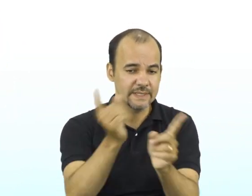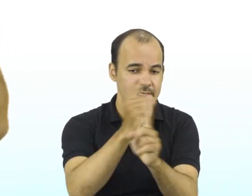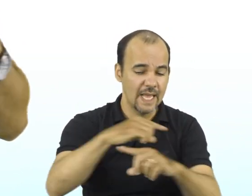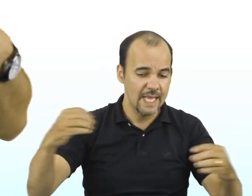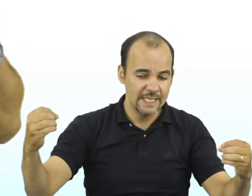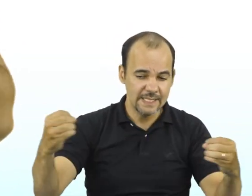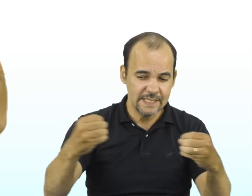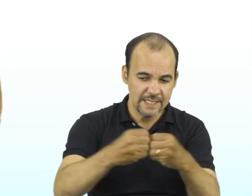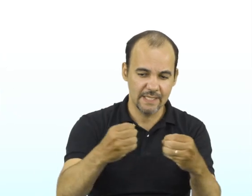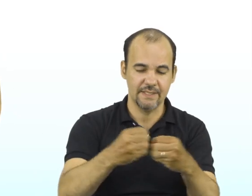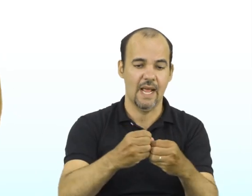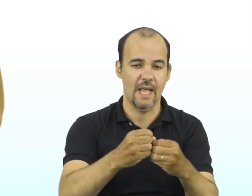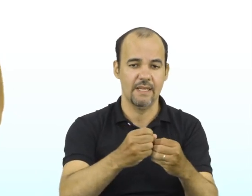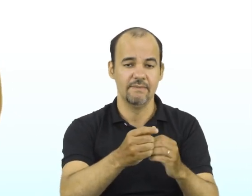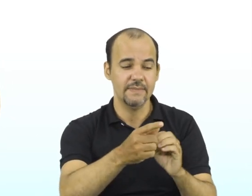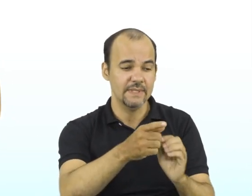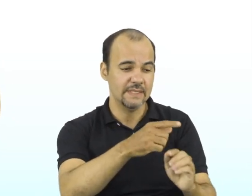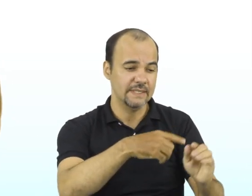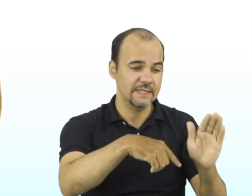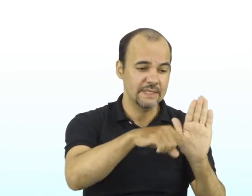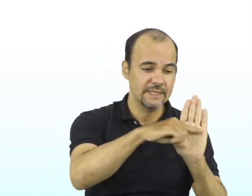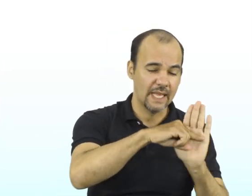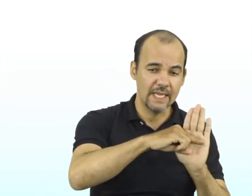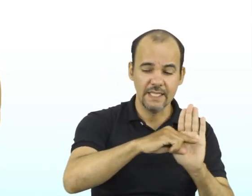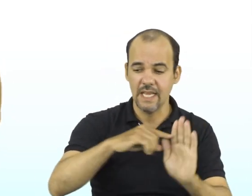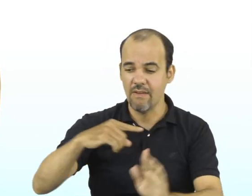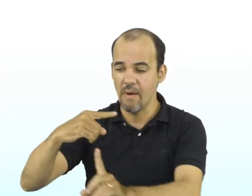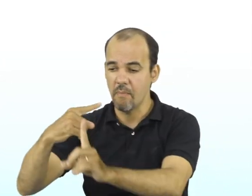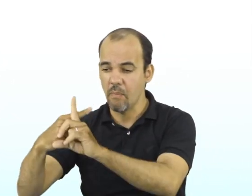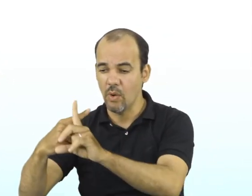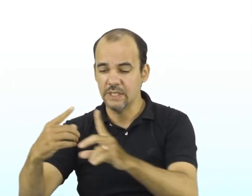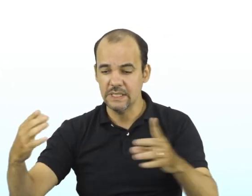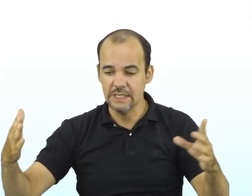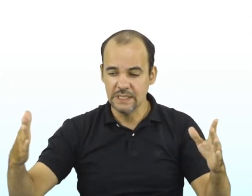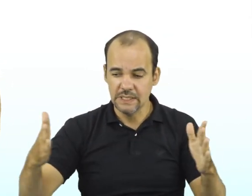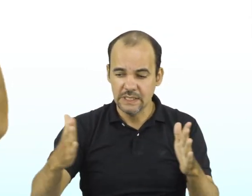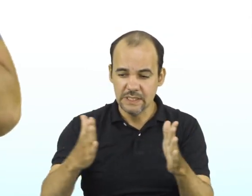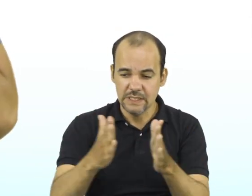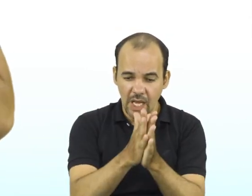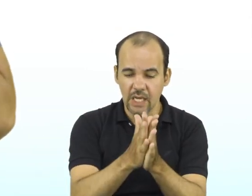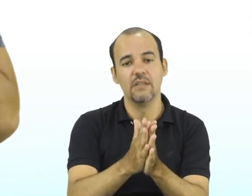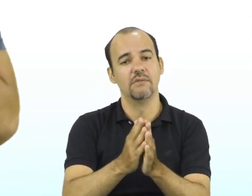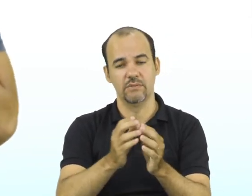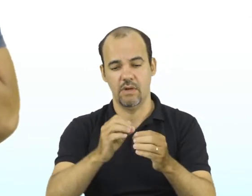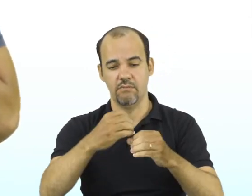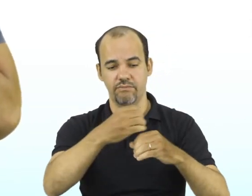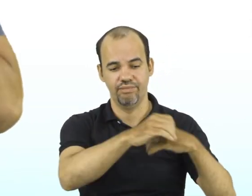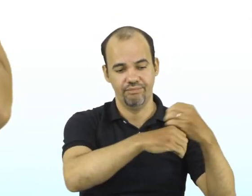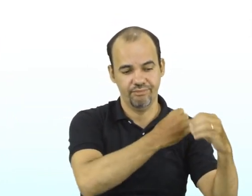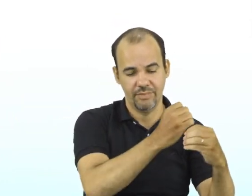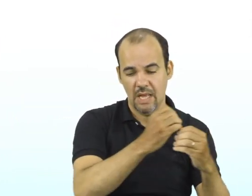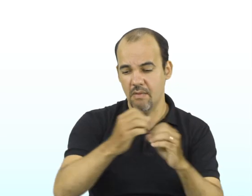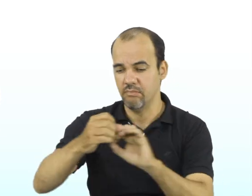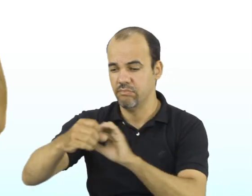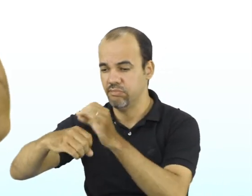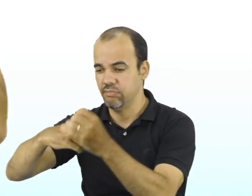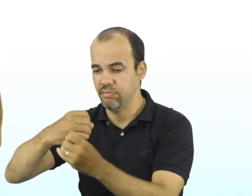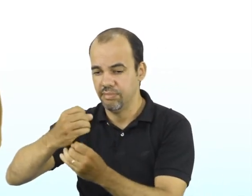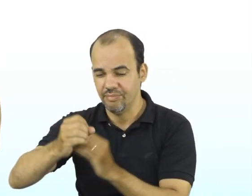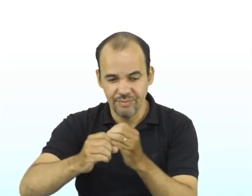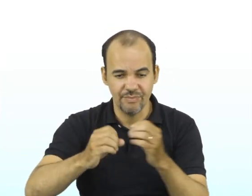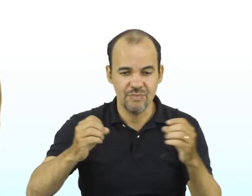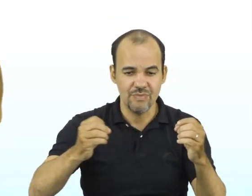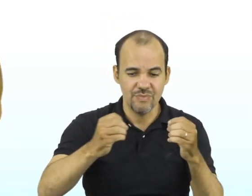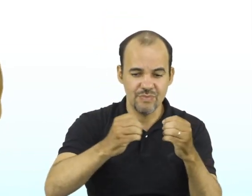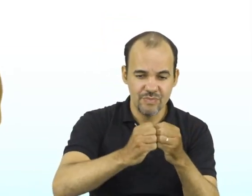mesmo, eles se atraem. Então a tendência é ocorrer uma atração entre os elétrons e o núcleo. E que esse